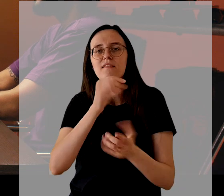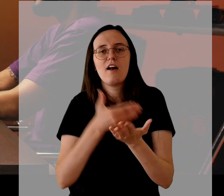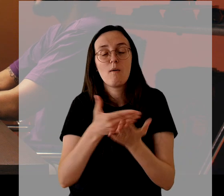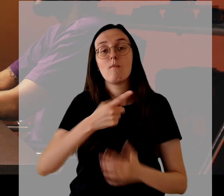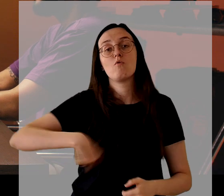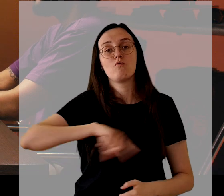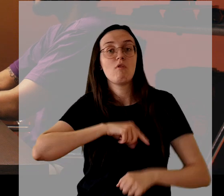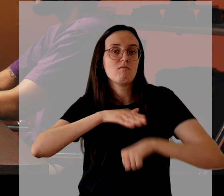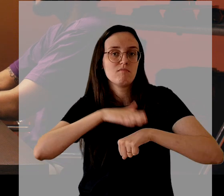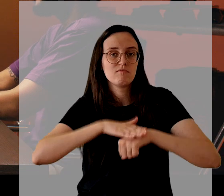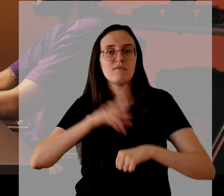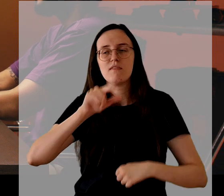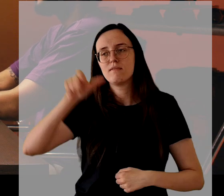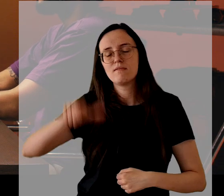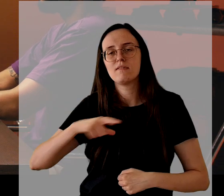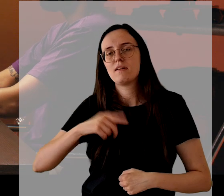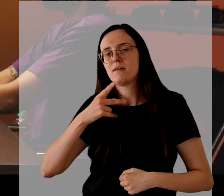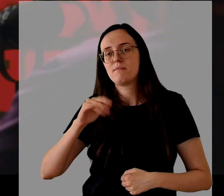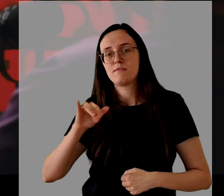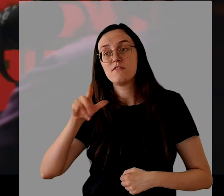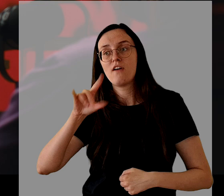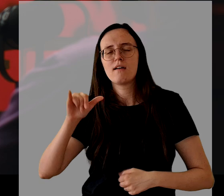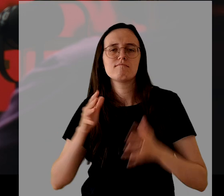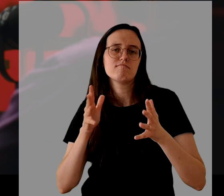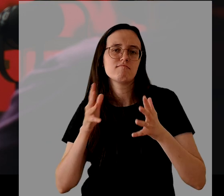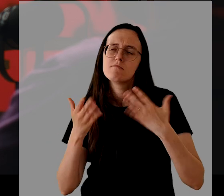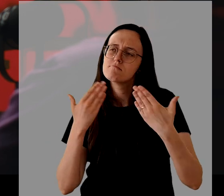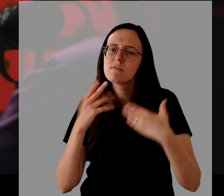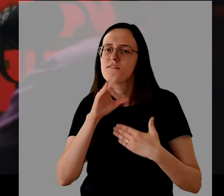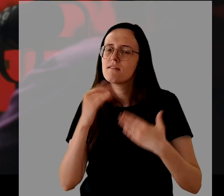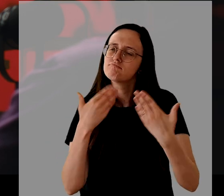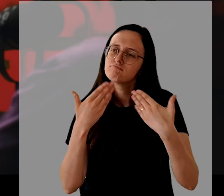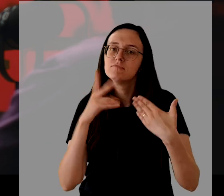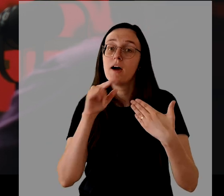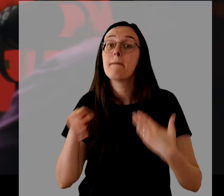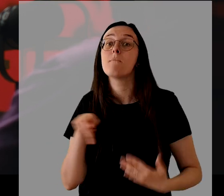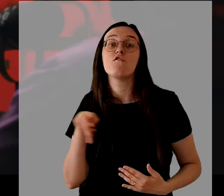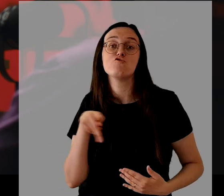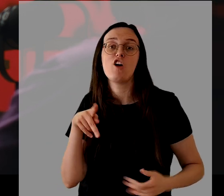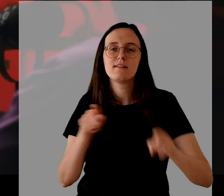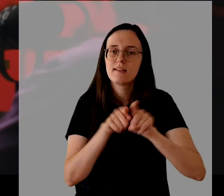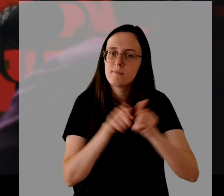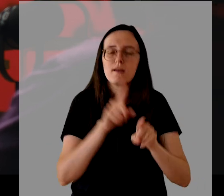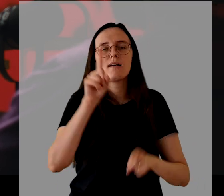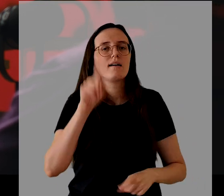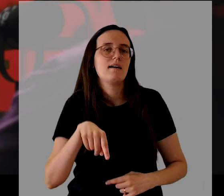o nosso, do qual o Pete, que vai ser um dos entrevistados aqui também, vai ser um dos professores